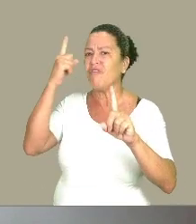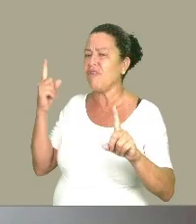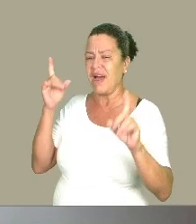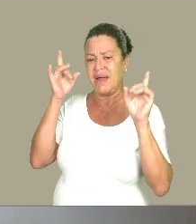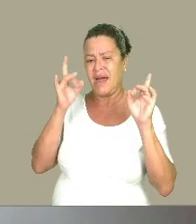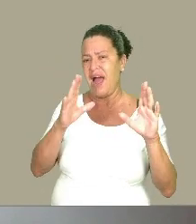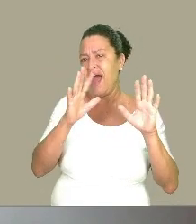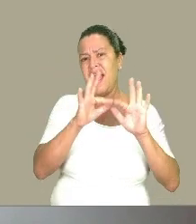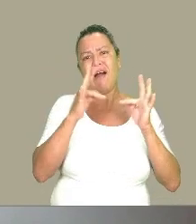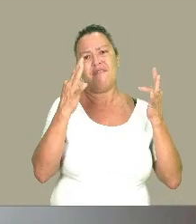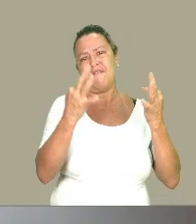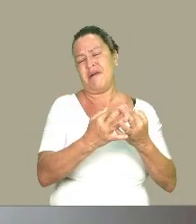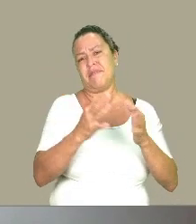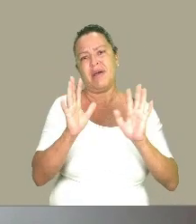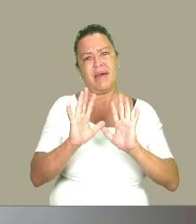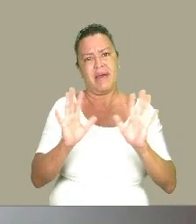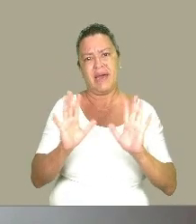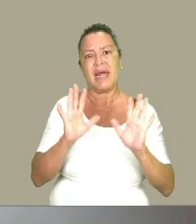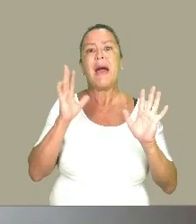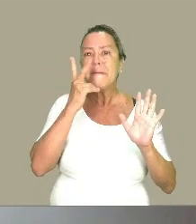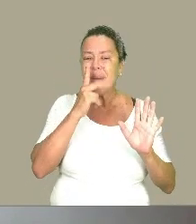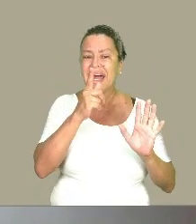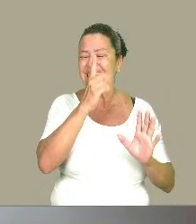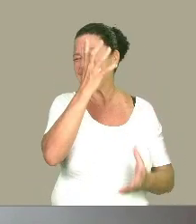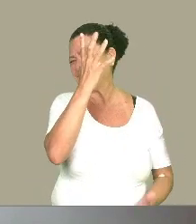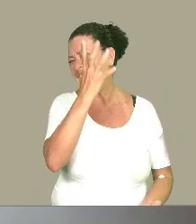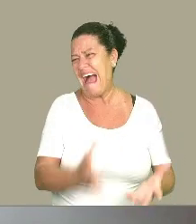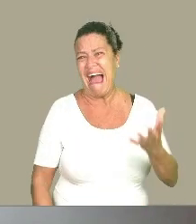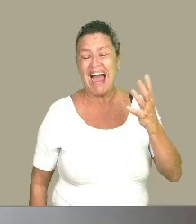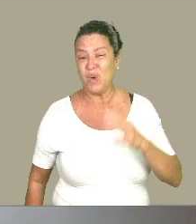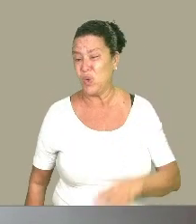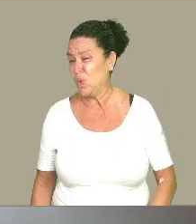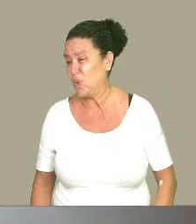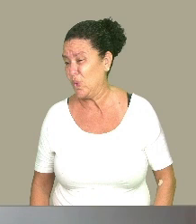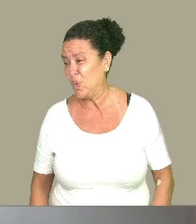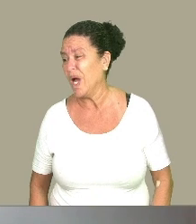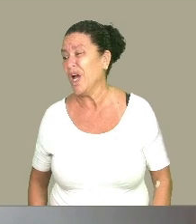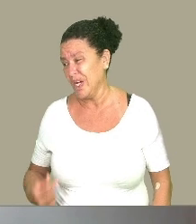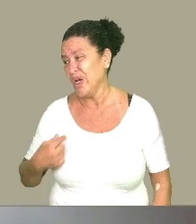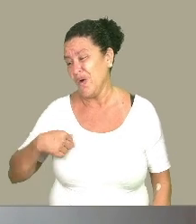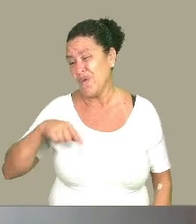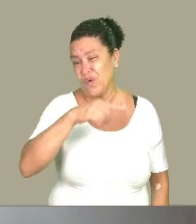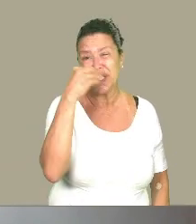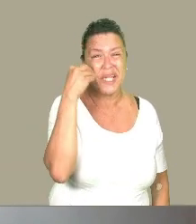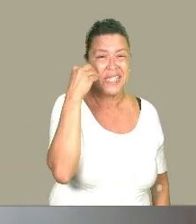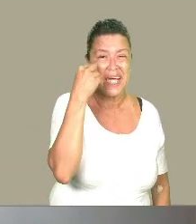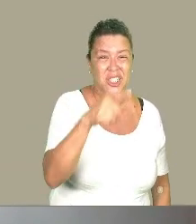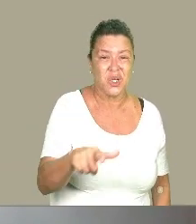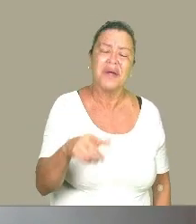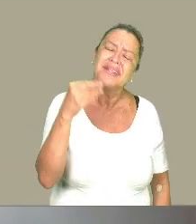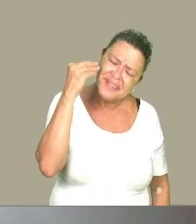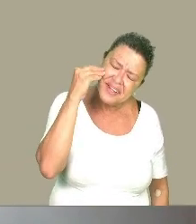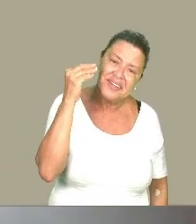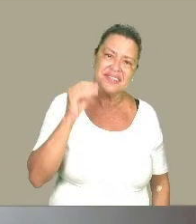que ele te pareça uma fornalha de fogo e aflição. Né? Tenta